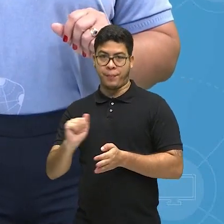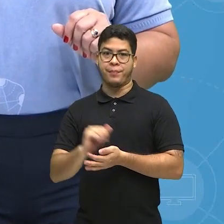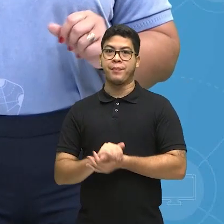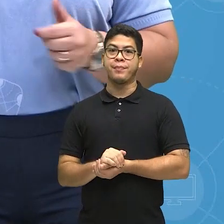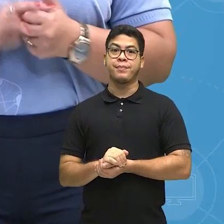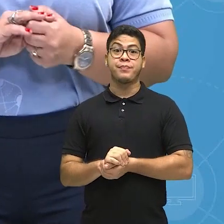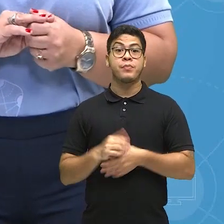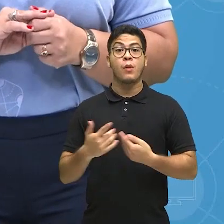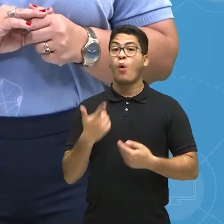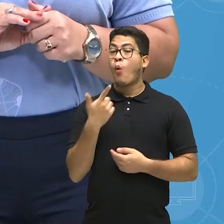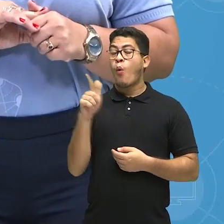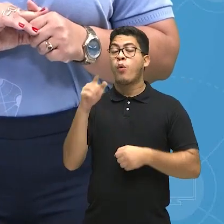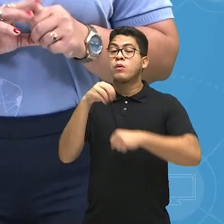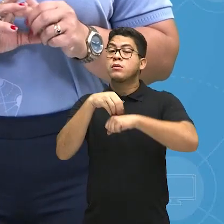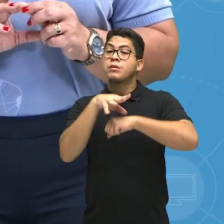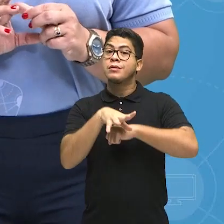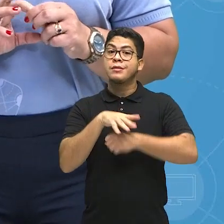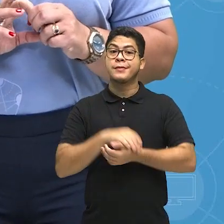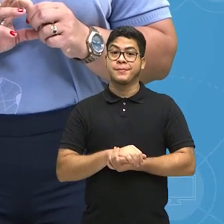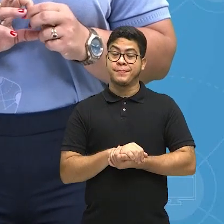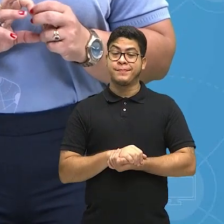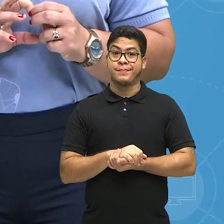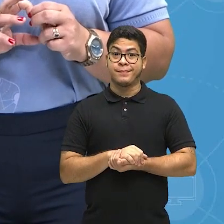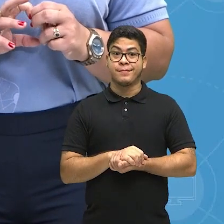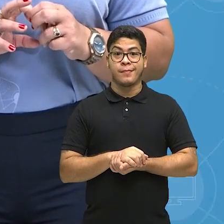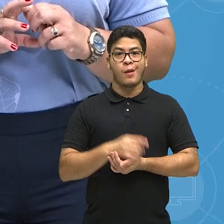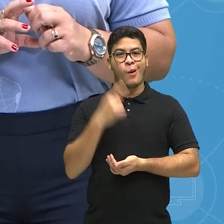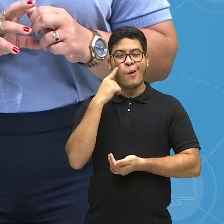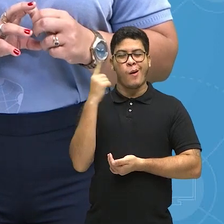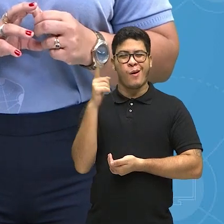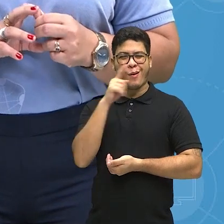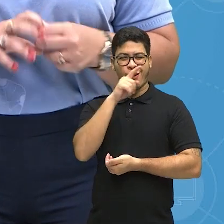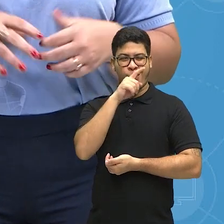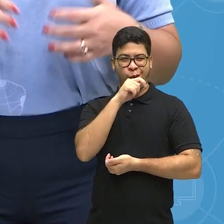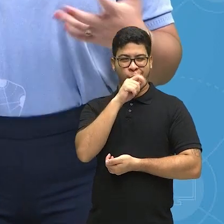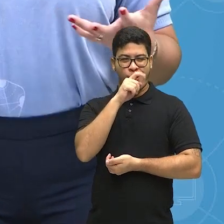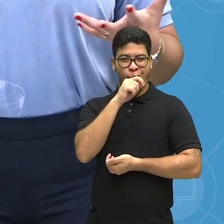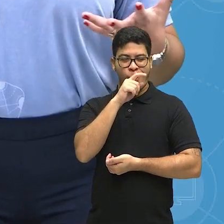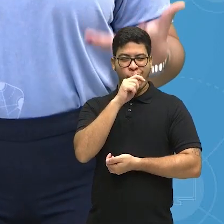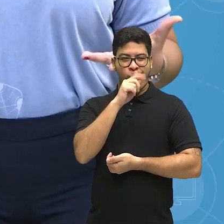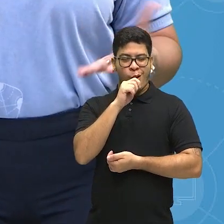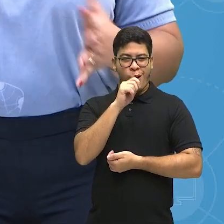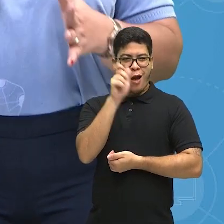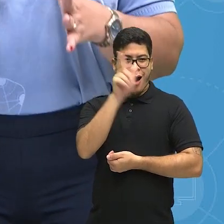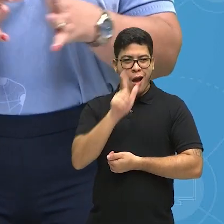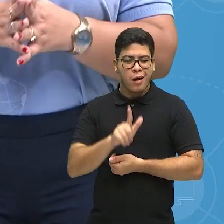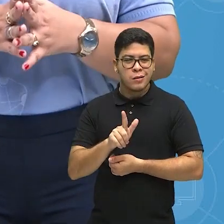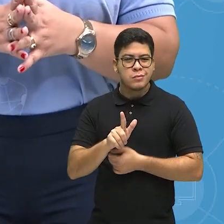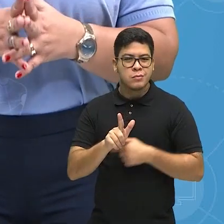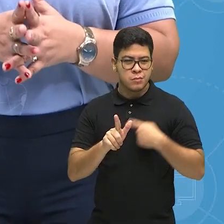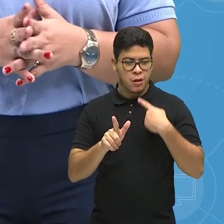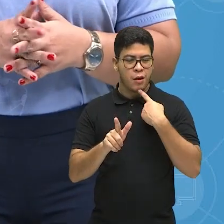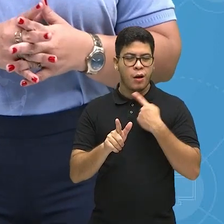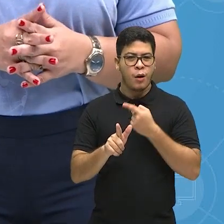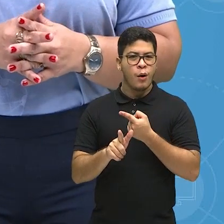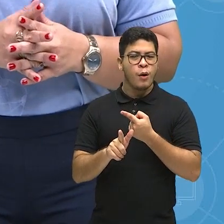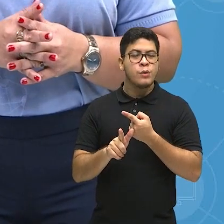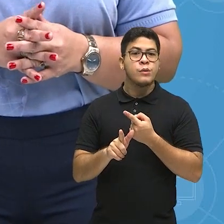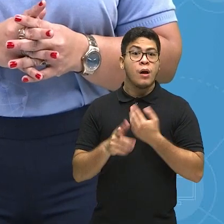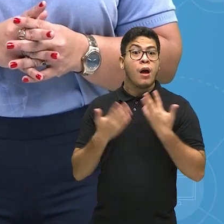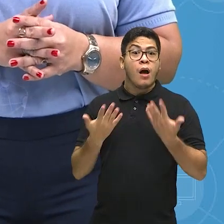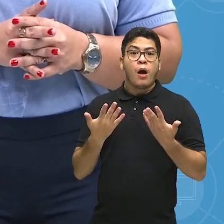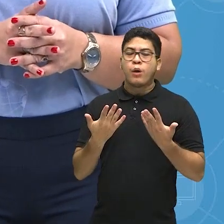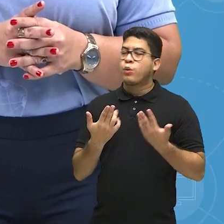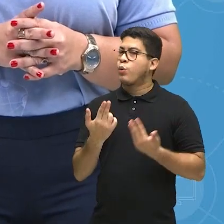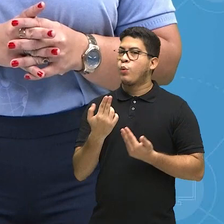Vamos para outra dica? Olha só essa arara aí aprisionada, né? Nunca comprar animais silvestres